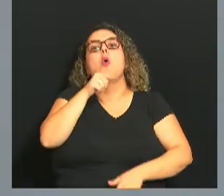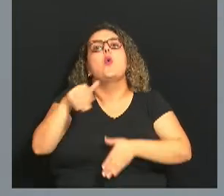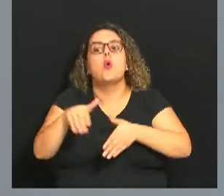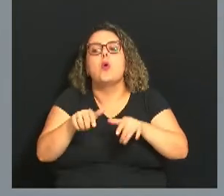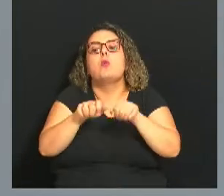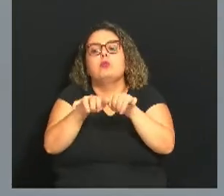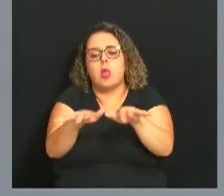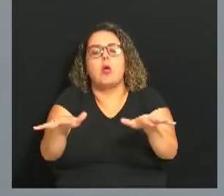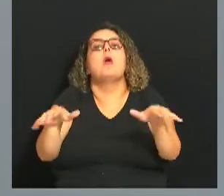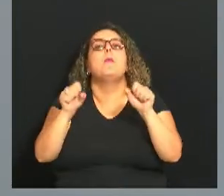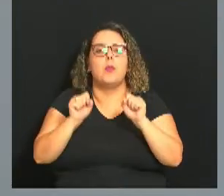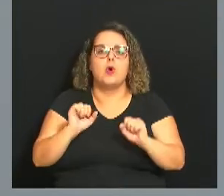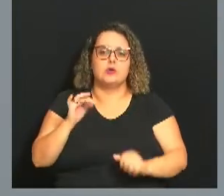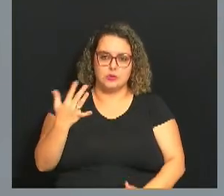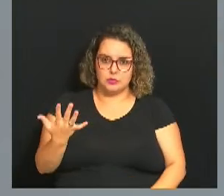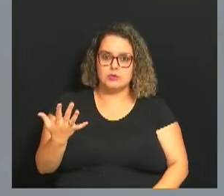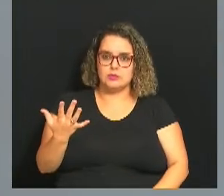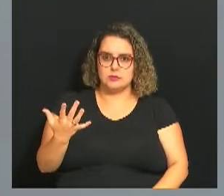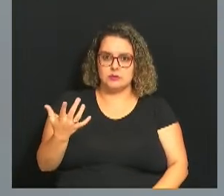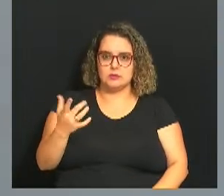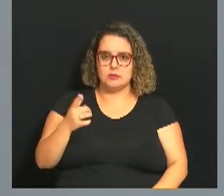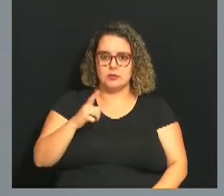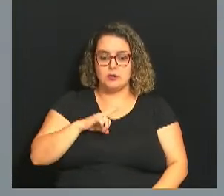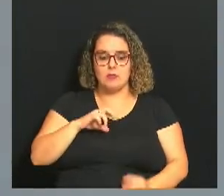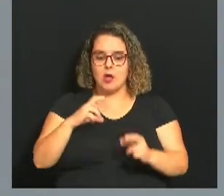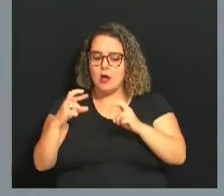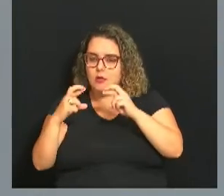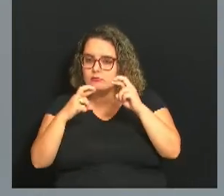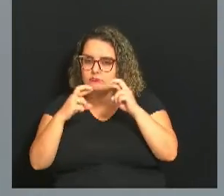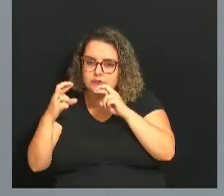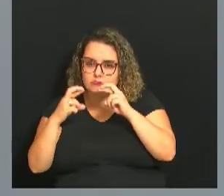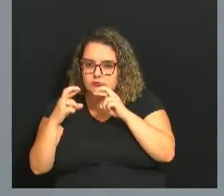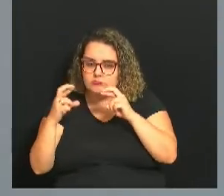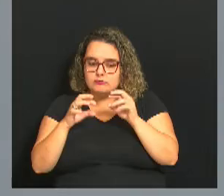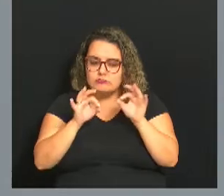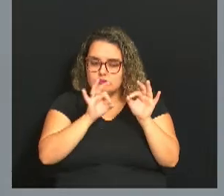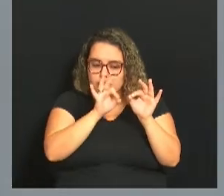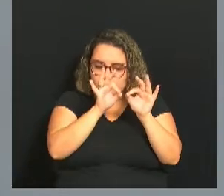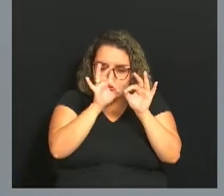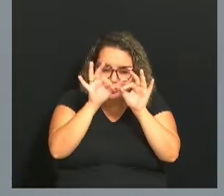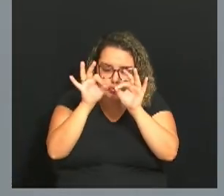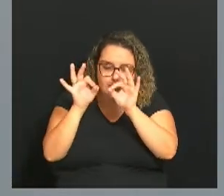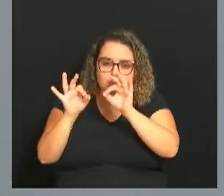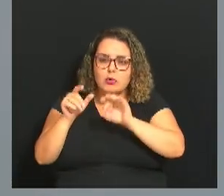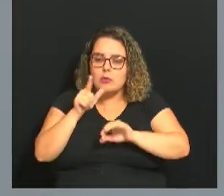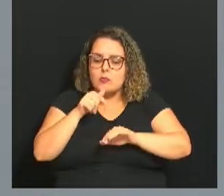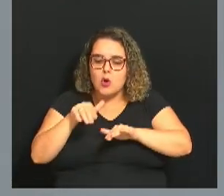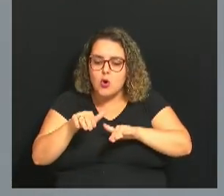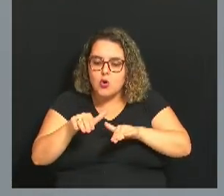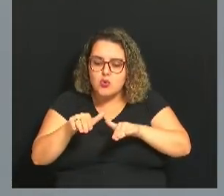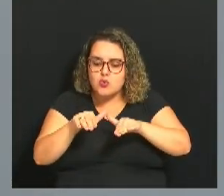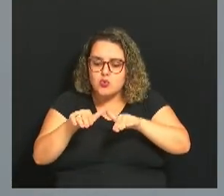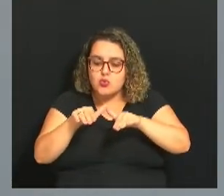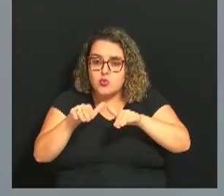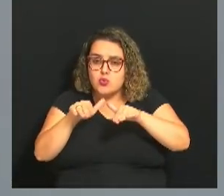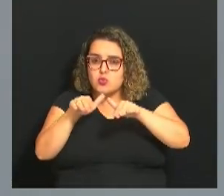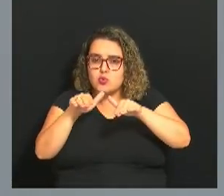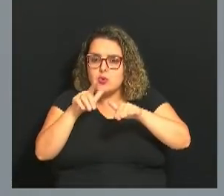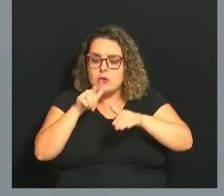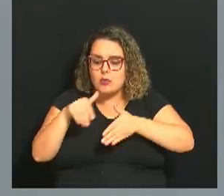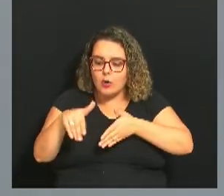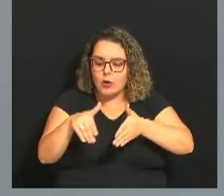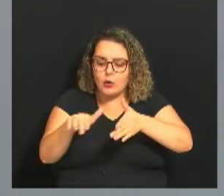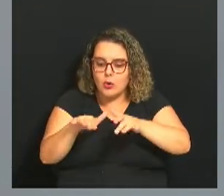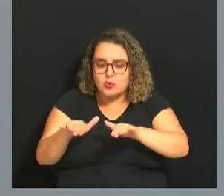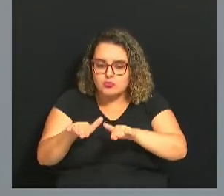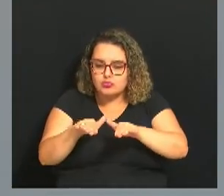E aí você tem nas estações automáticas, ela vai acompanhando o volume do rio e vai indicando, né, a altura que o rio,